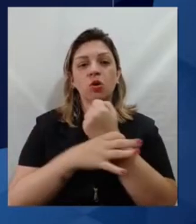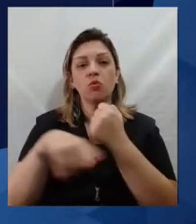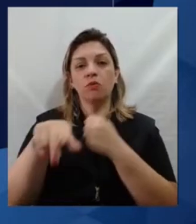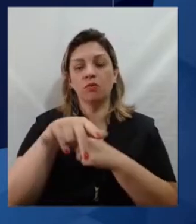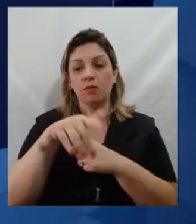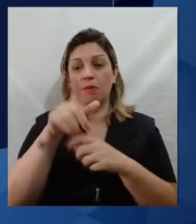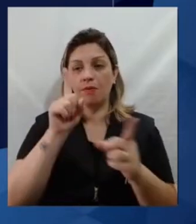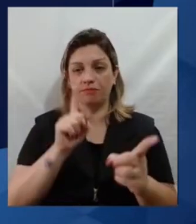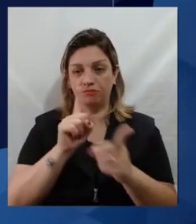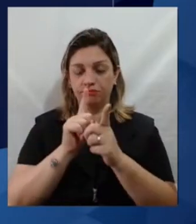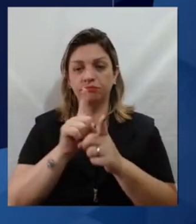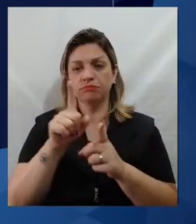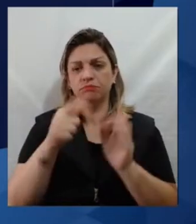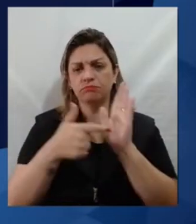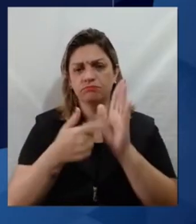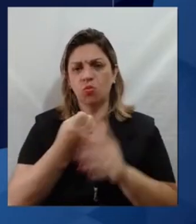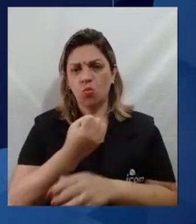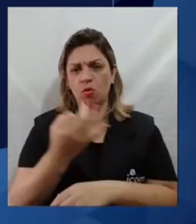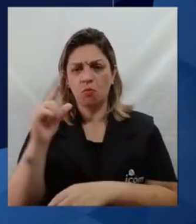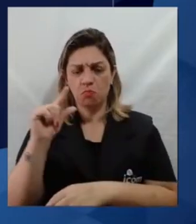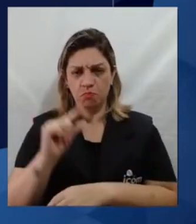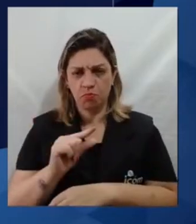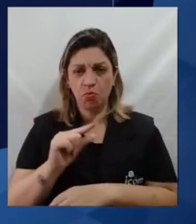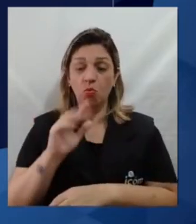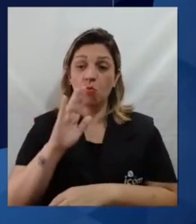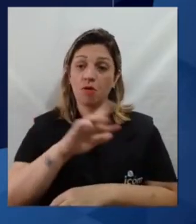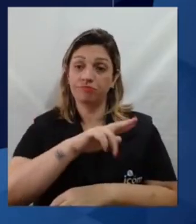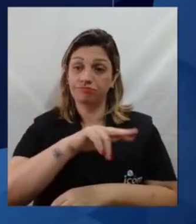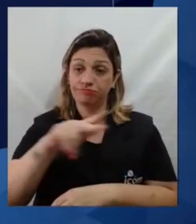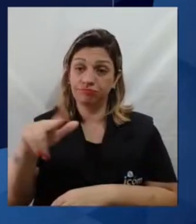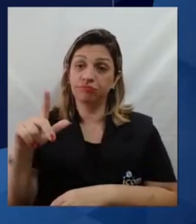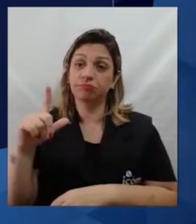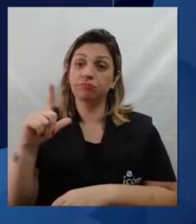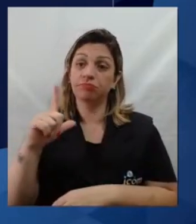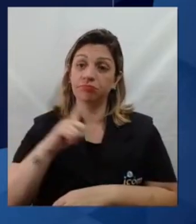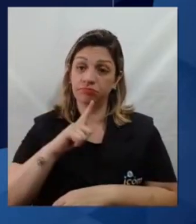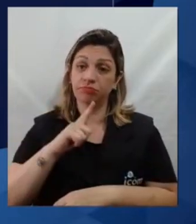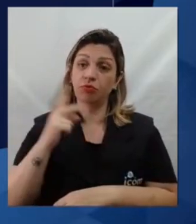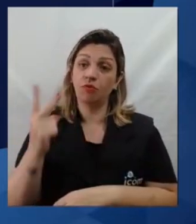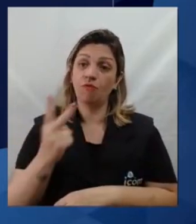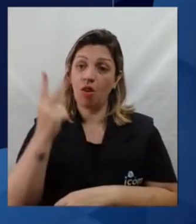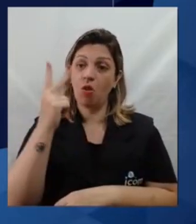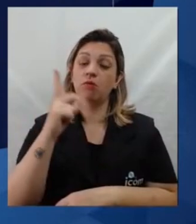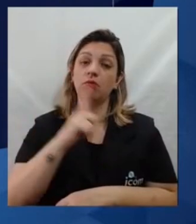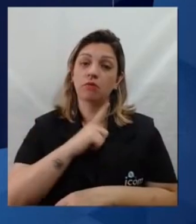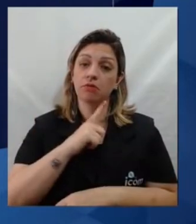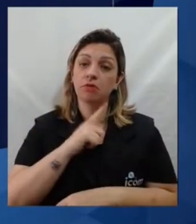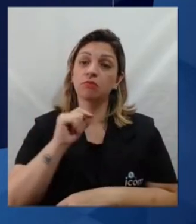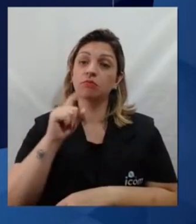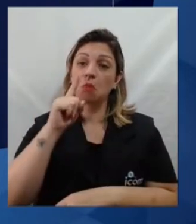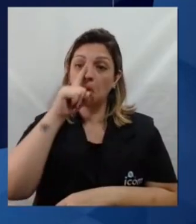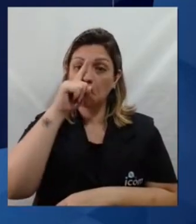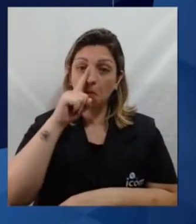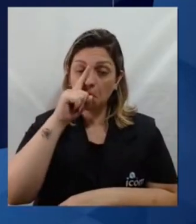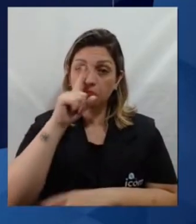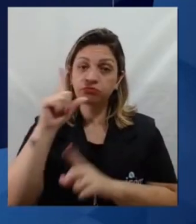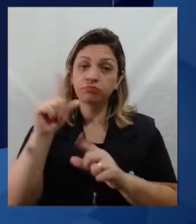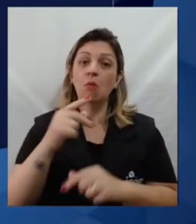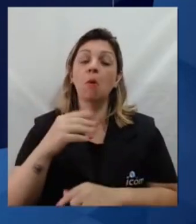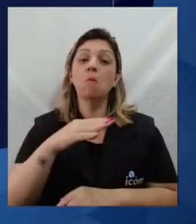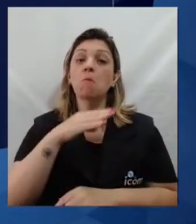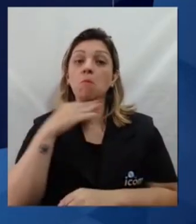pequenas, as variáveis hemodinâmicas elas têm grande valor prognóstico para a estratificação de risco de morte e fila de